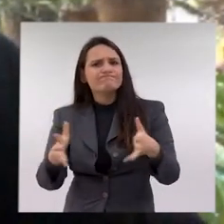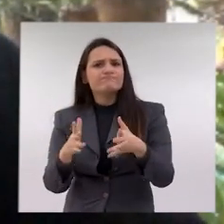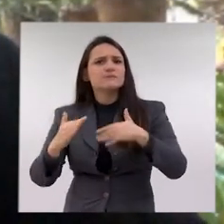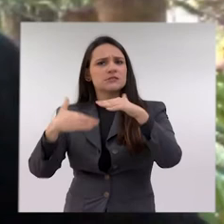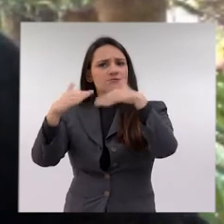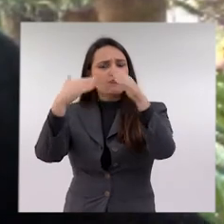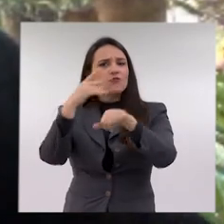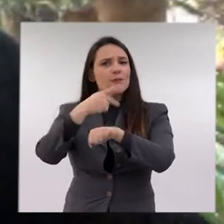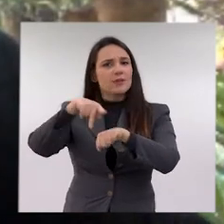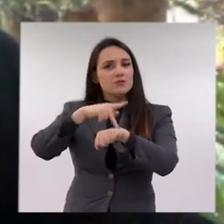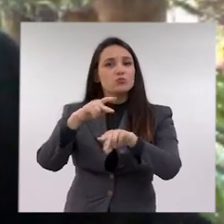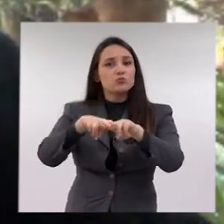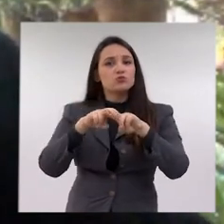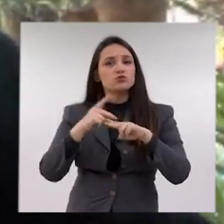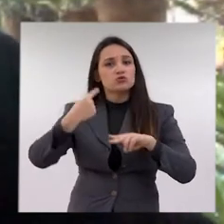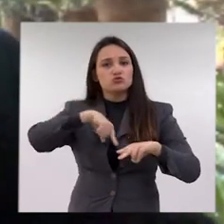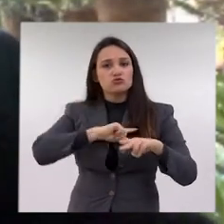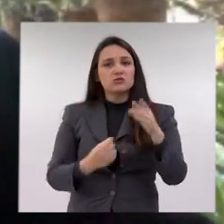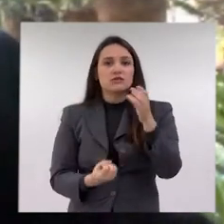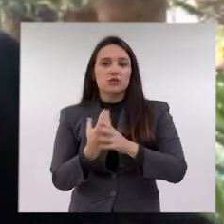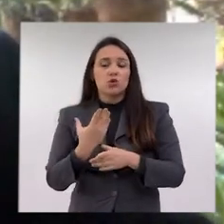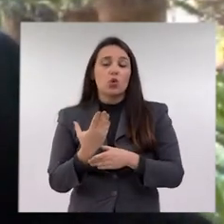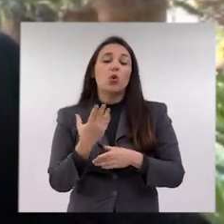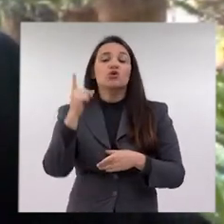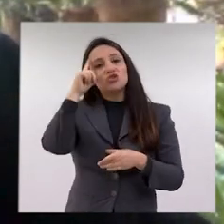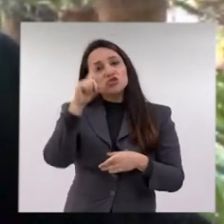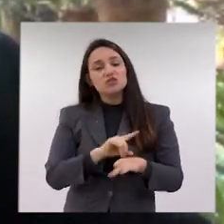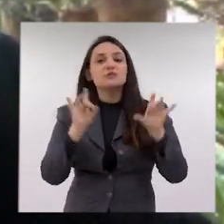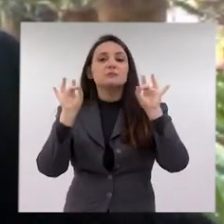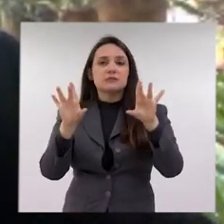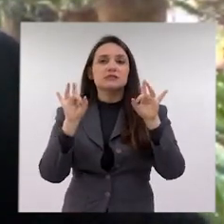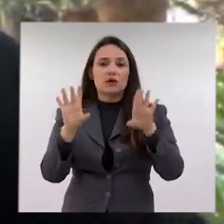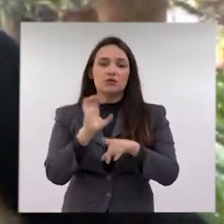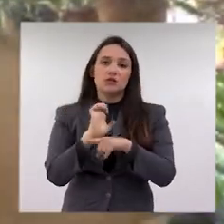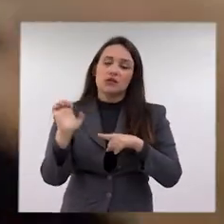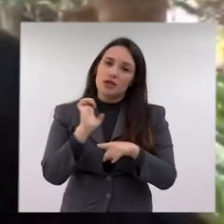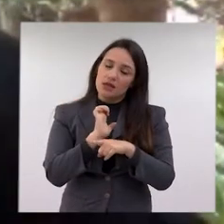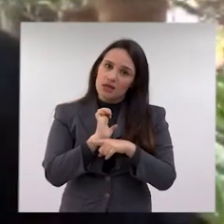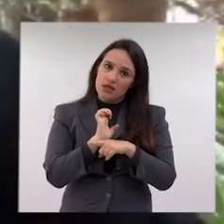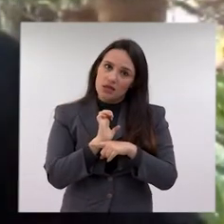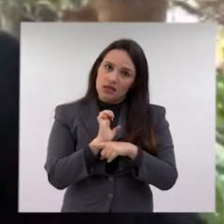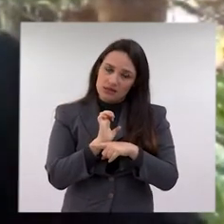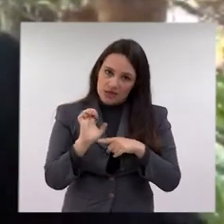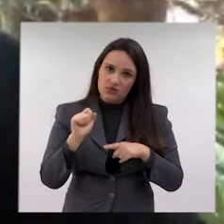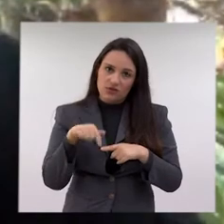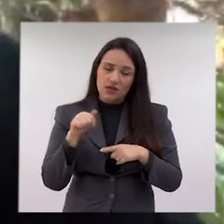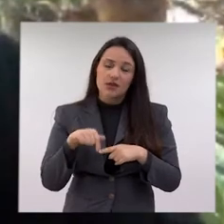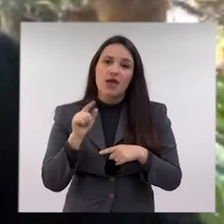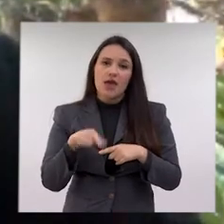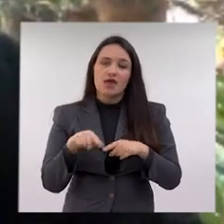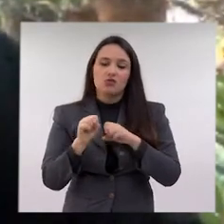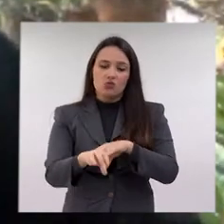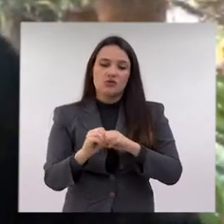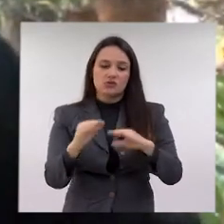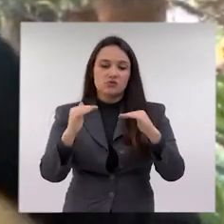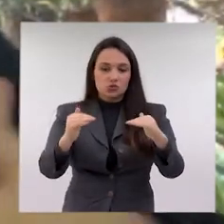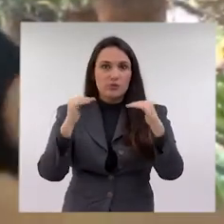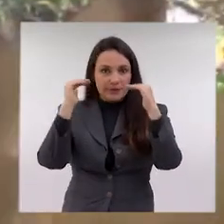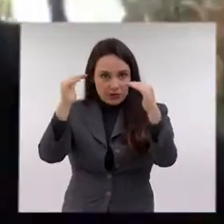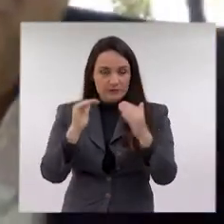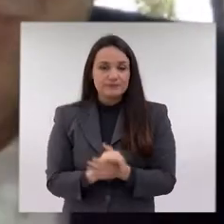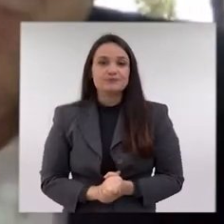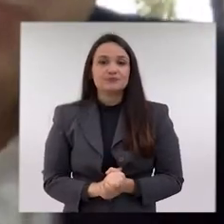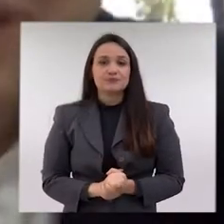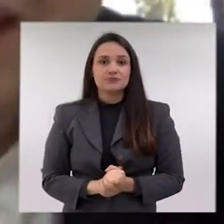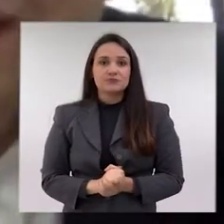criamos, instituímos o Dia Estadual da Educação Superior. E nesse momento de 2020,